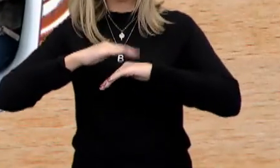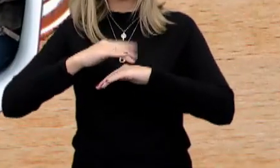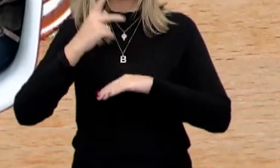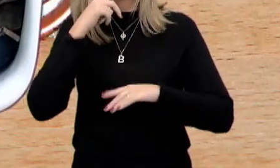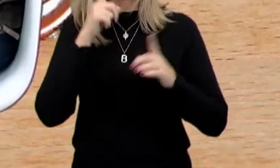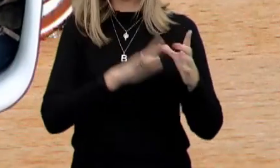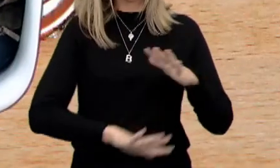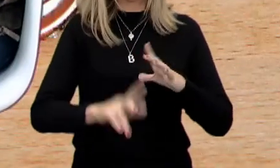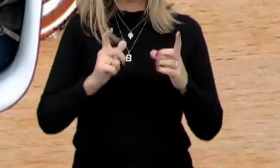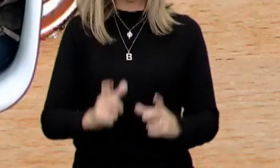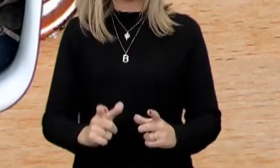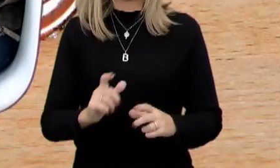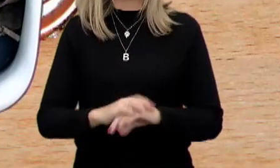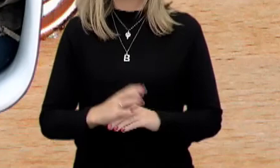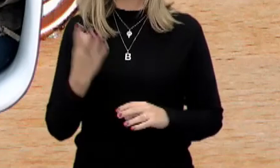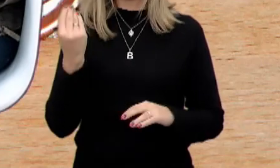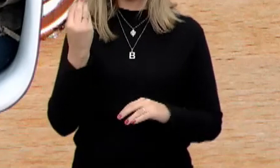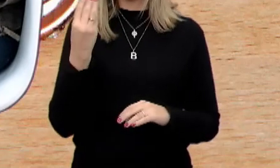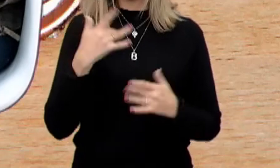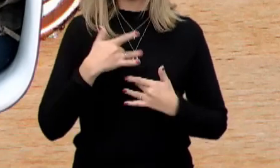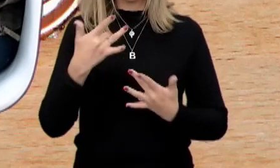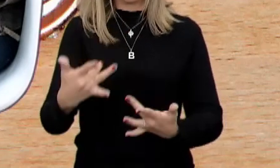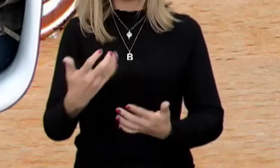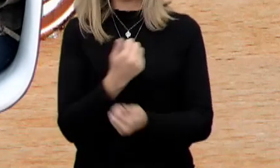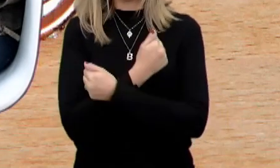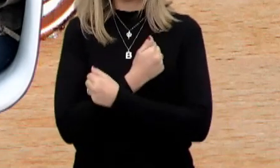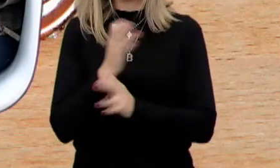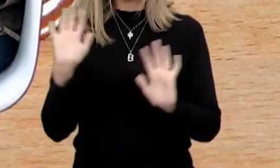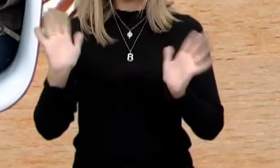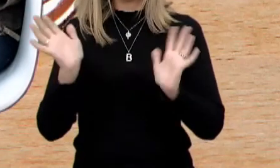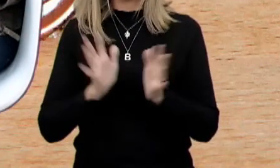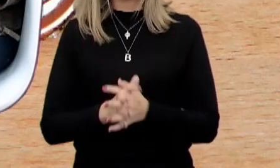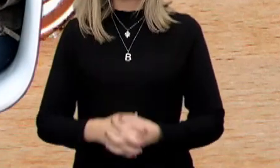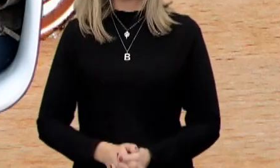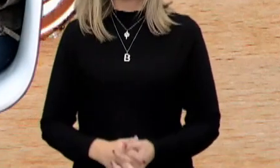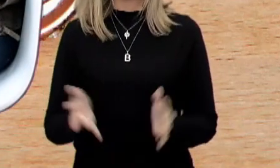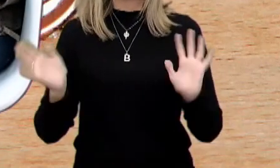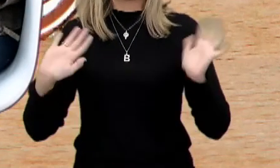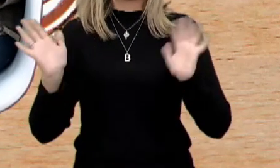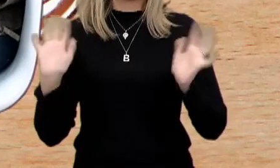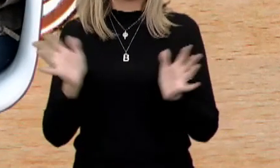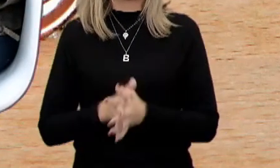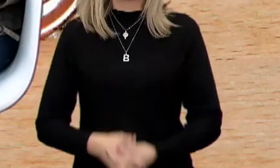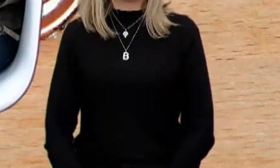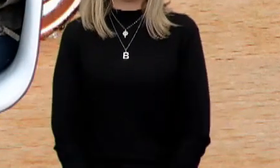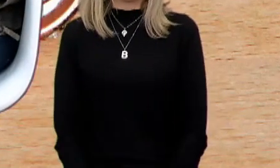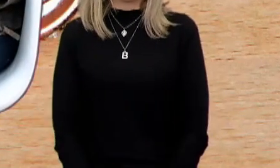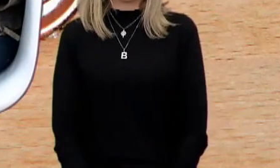espaço, né? Assim, fui muito acolhida. Obrigada. Até mais, gente. Tchau, tchau. Acabou o tempo.